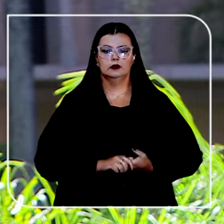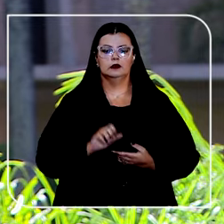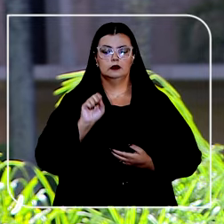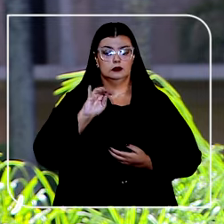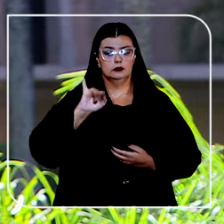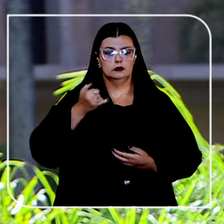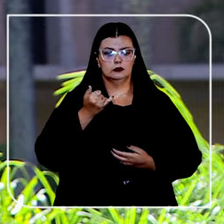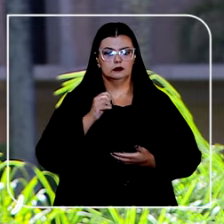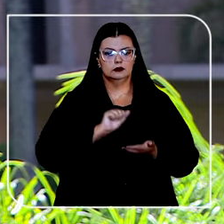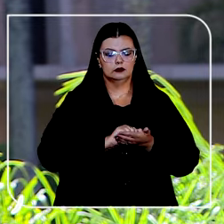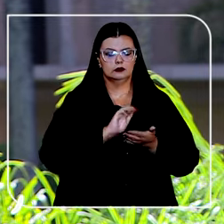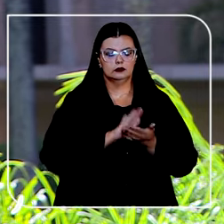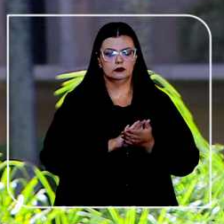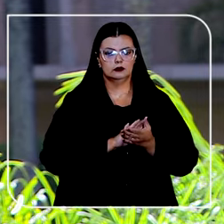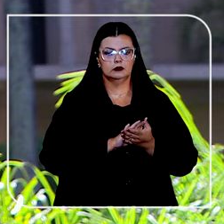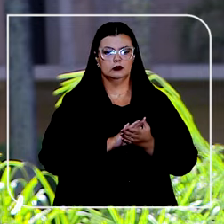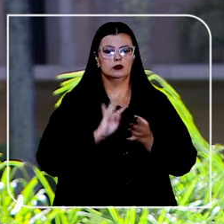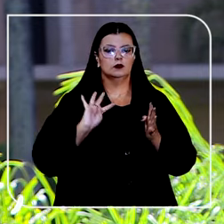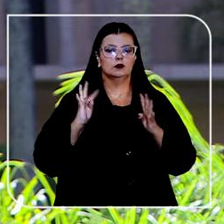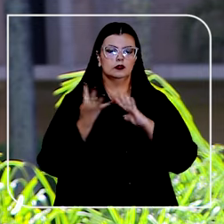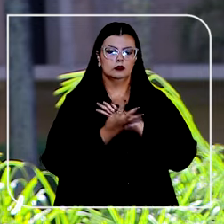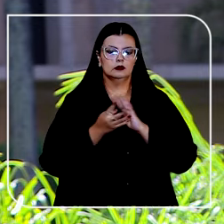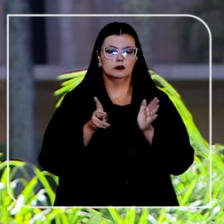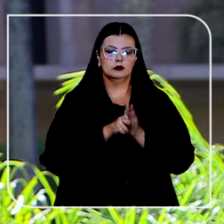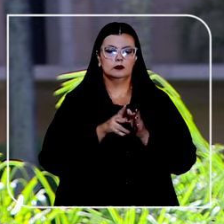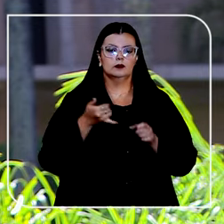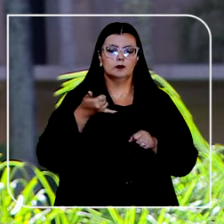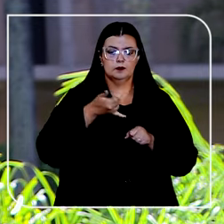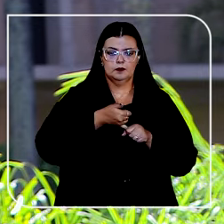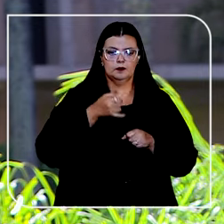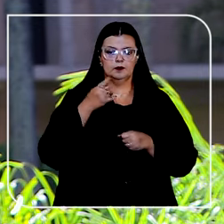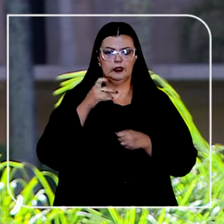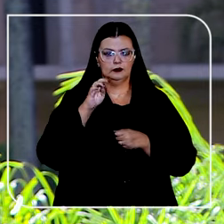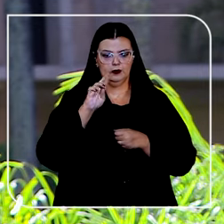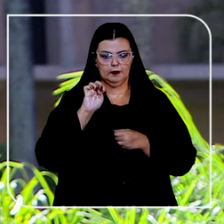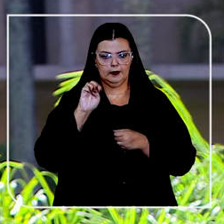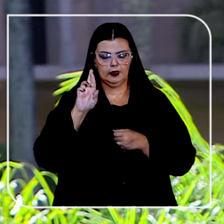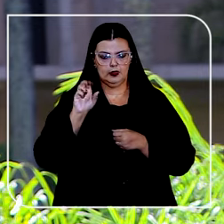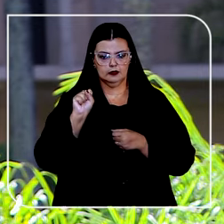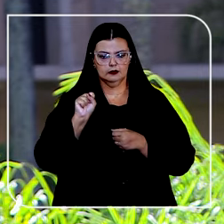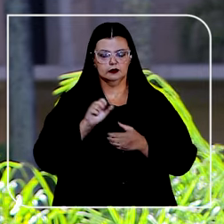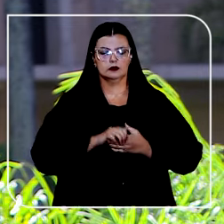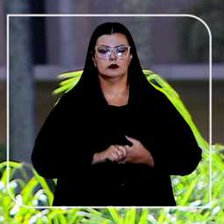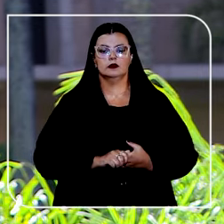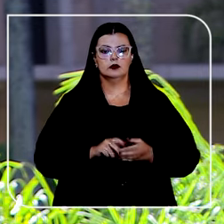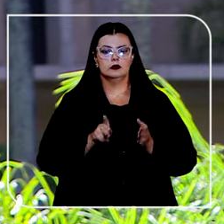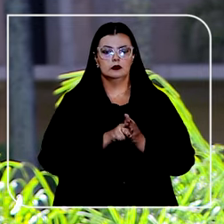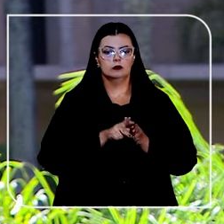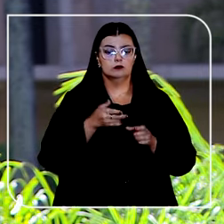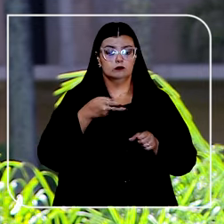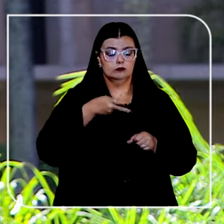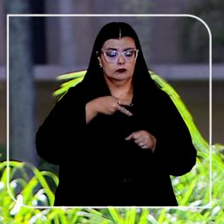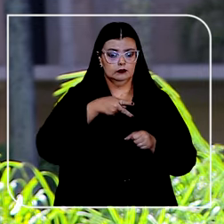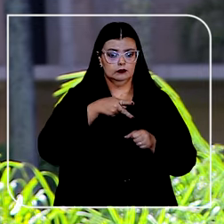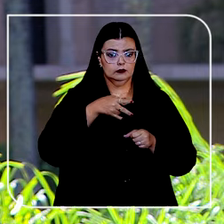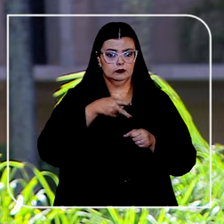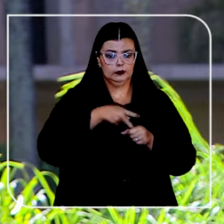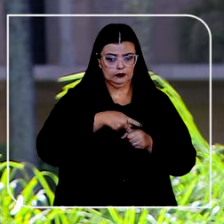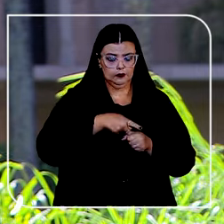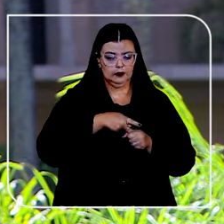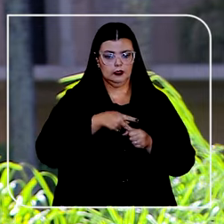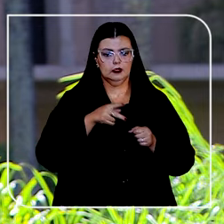ao STJ teve origem em operação comercial realizada pela Petrobras quando a petrolífera importou combustível da Venezuela país